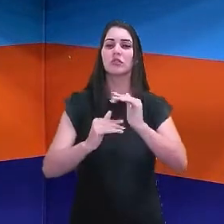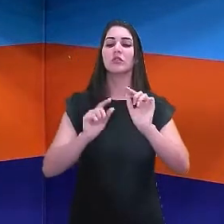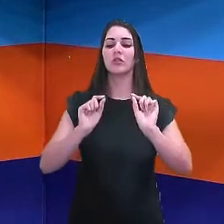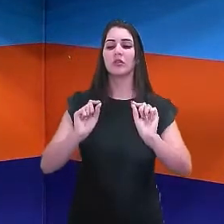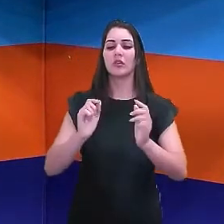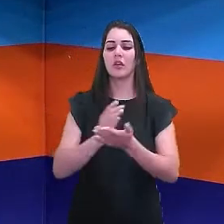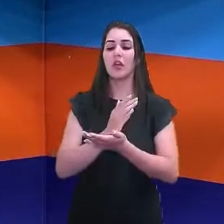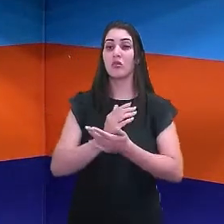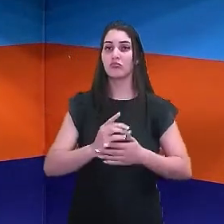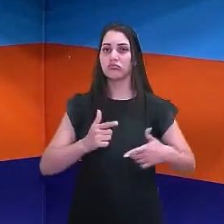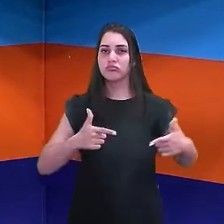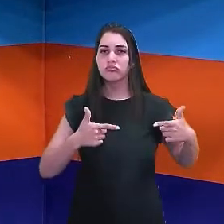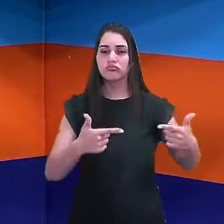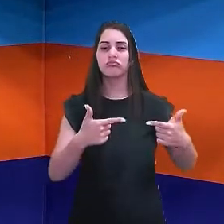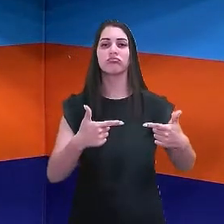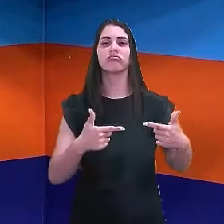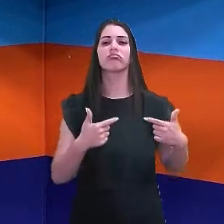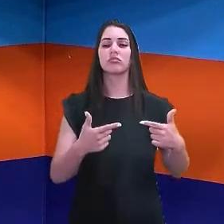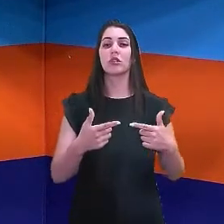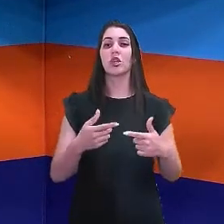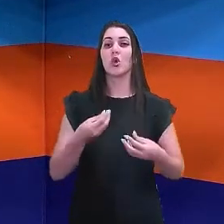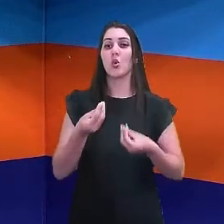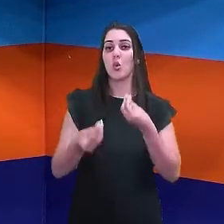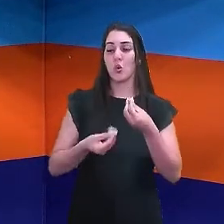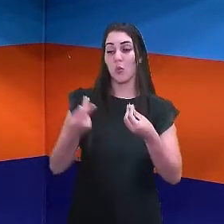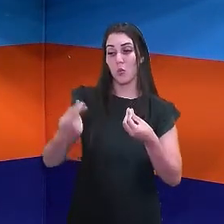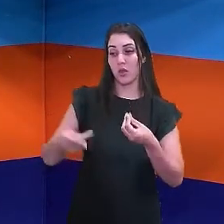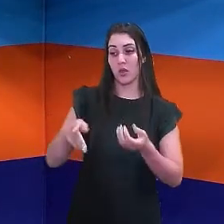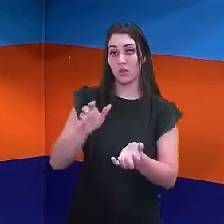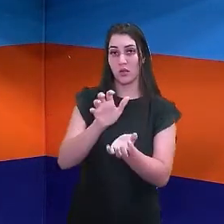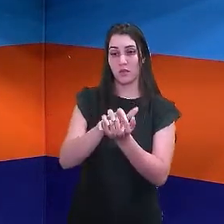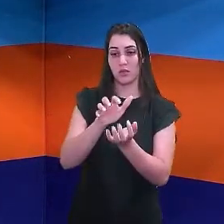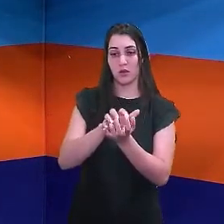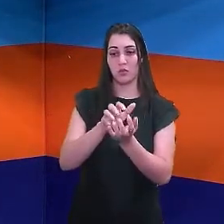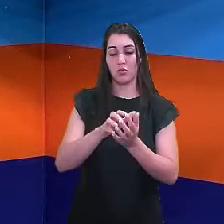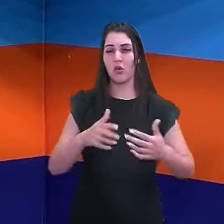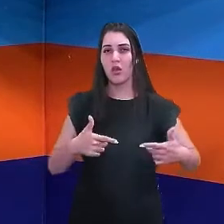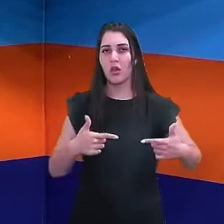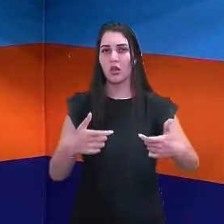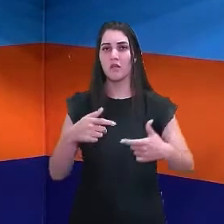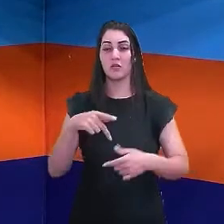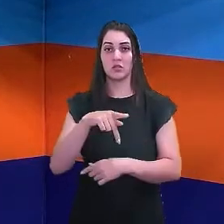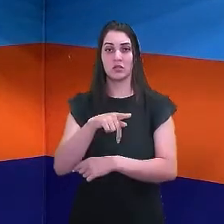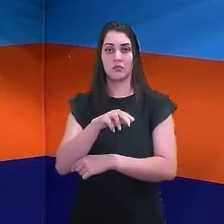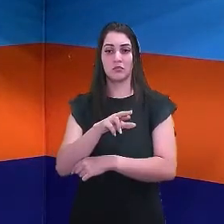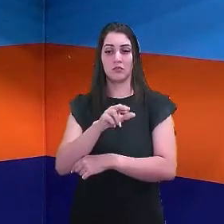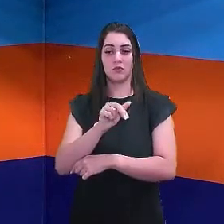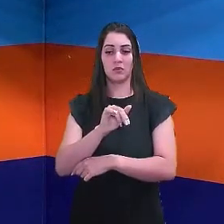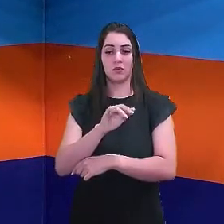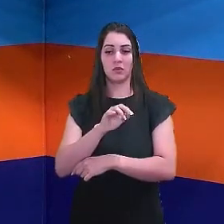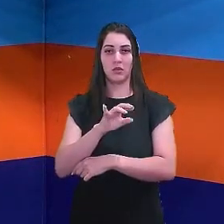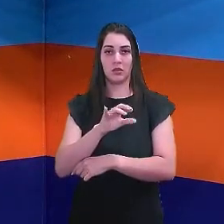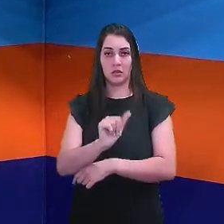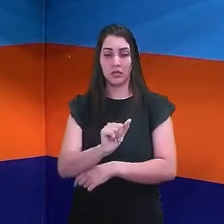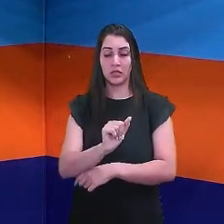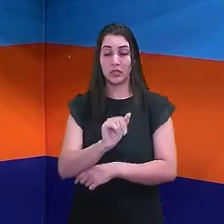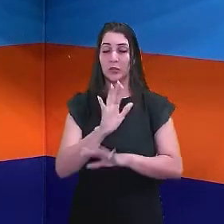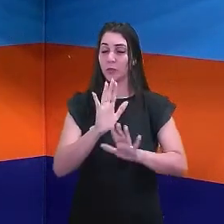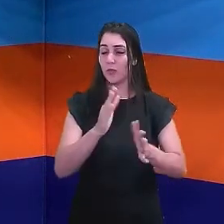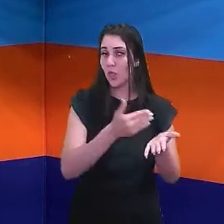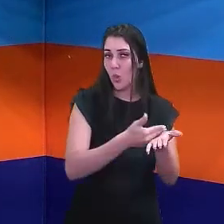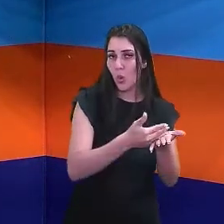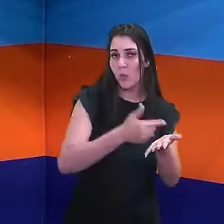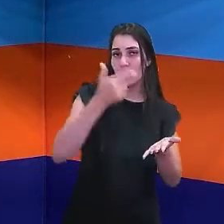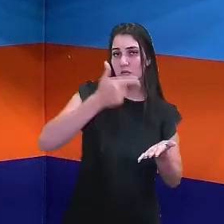desenrolaram algumas revoltas, como aqui em Pernambuco a Revolução Praieira, que não começa no Segundo Reinado, mas termina nele.